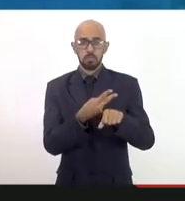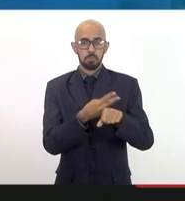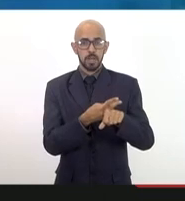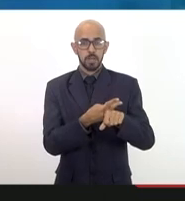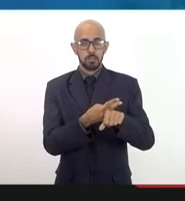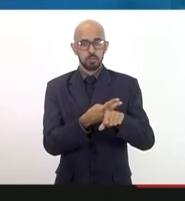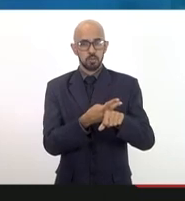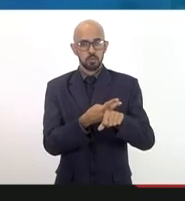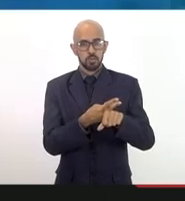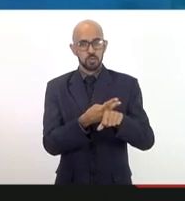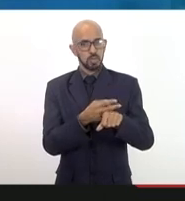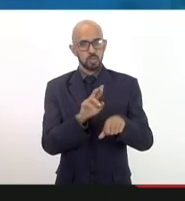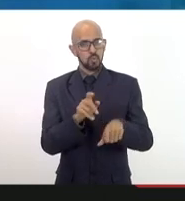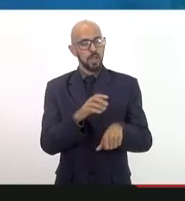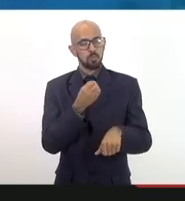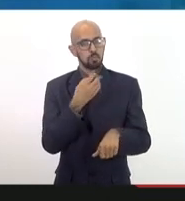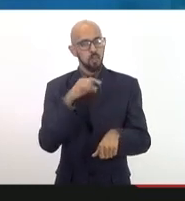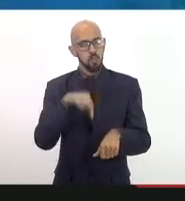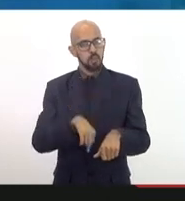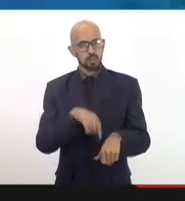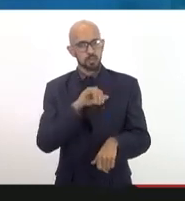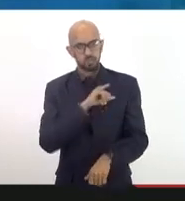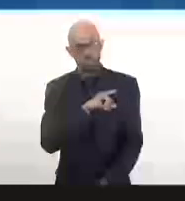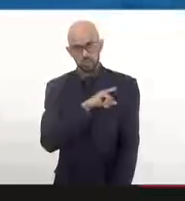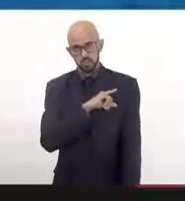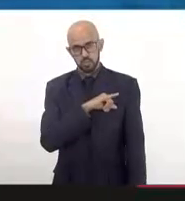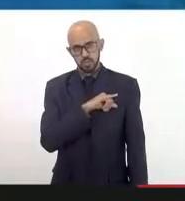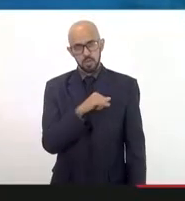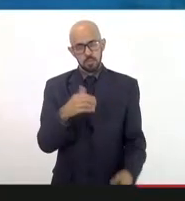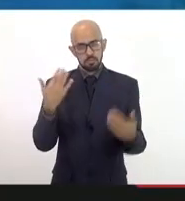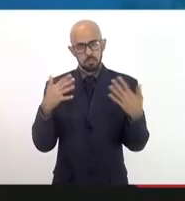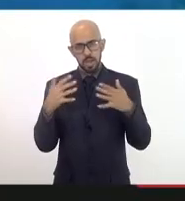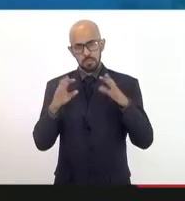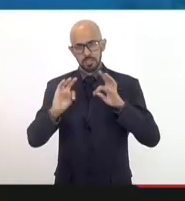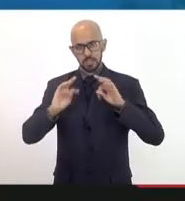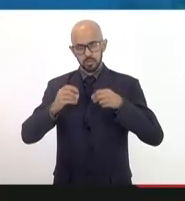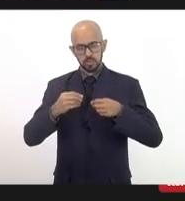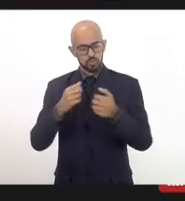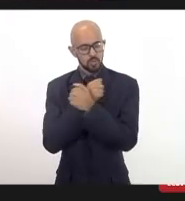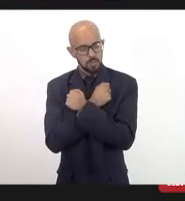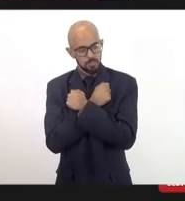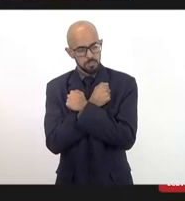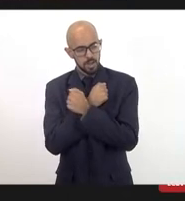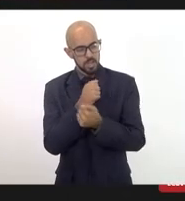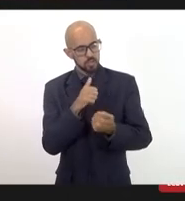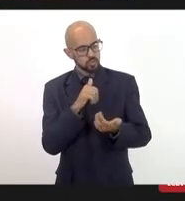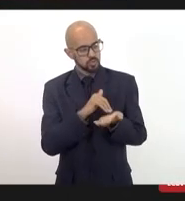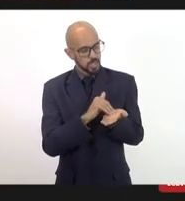com a tuberculose. Muito obrigado, deputado, parabéns a todos. Um abraço para o secretário.